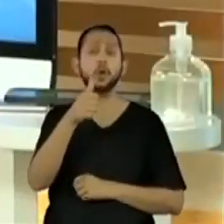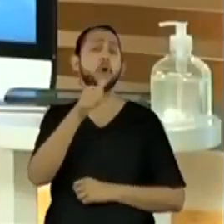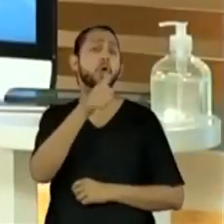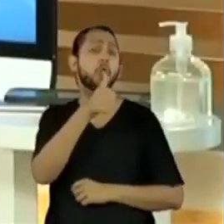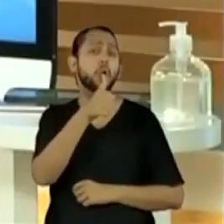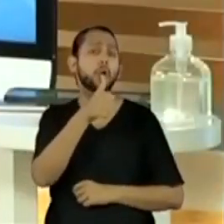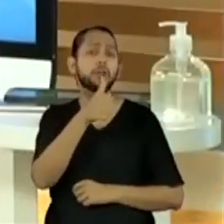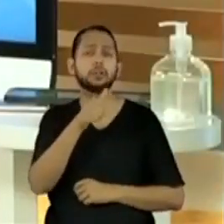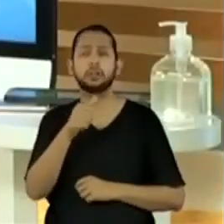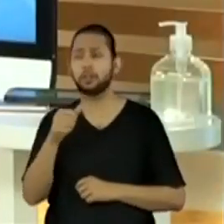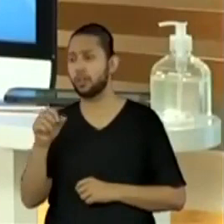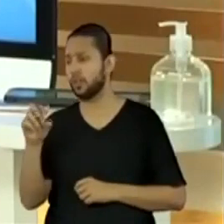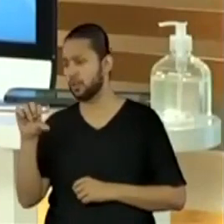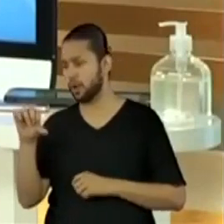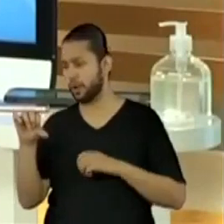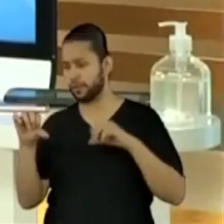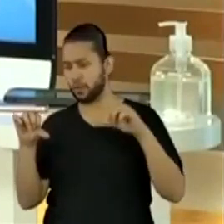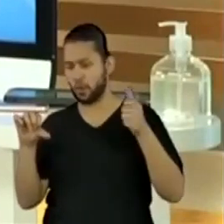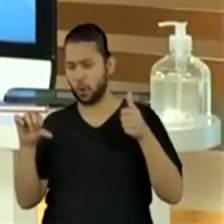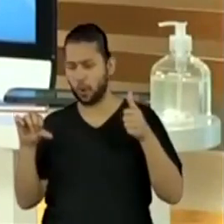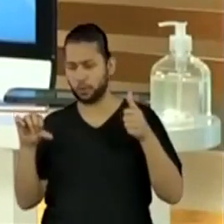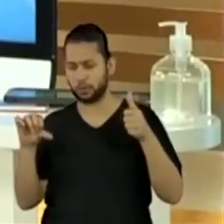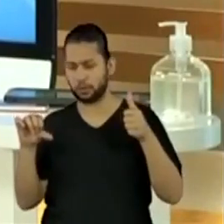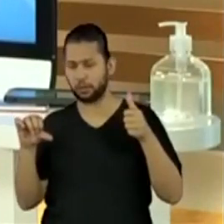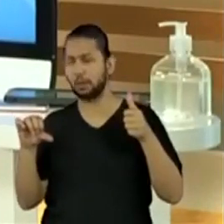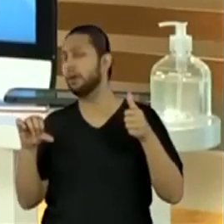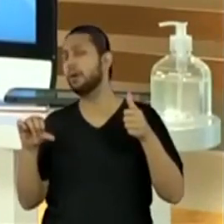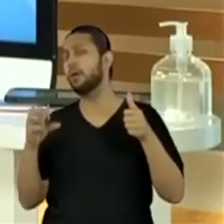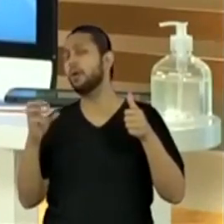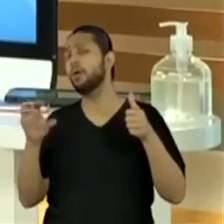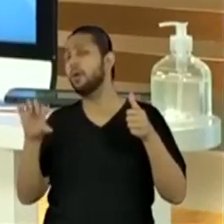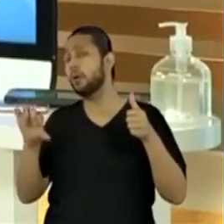9, qual é a diferença?